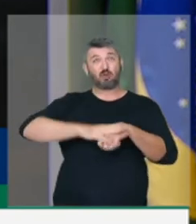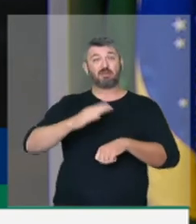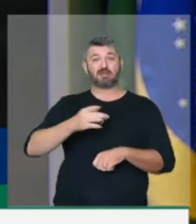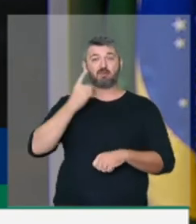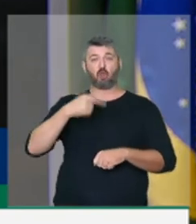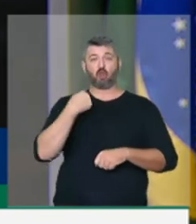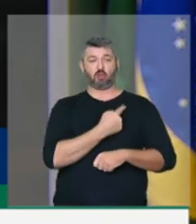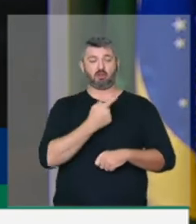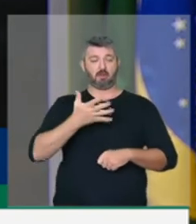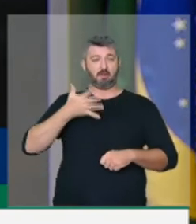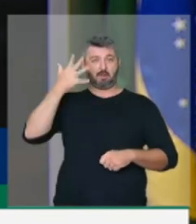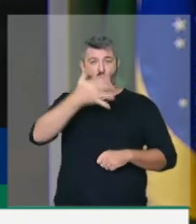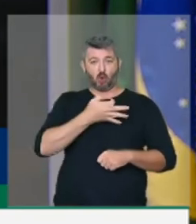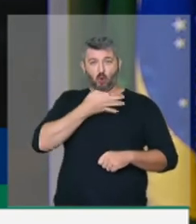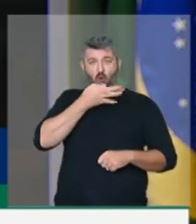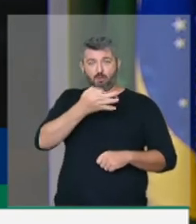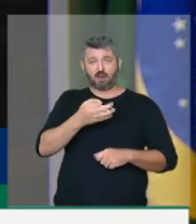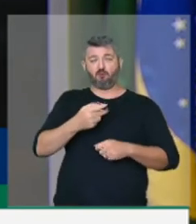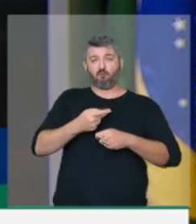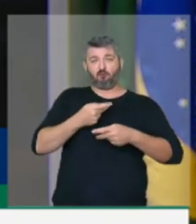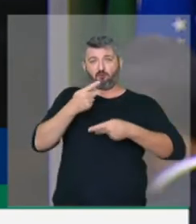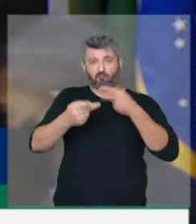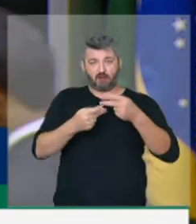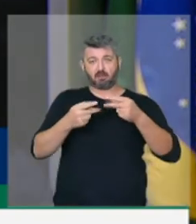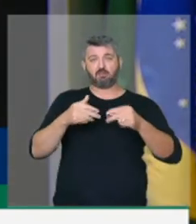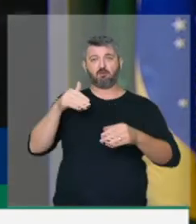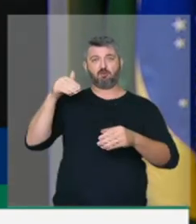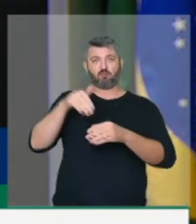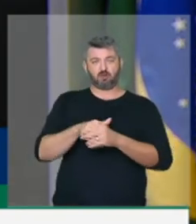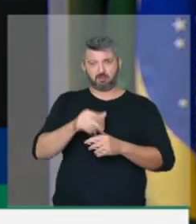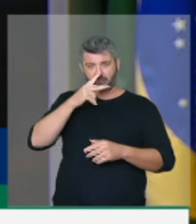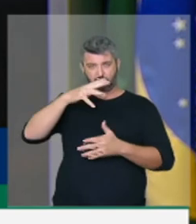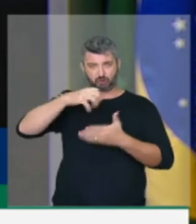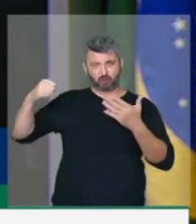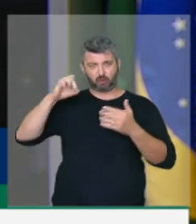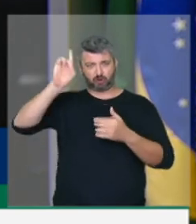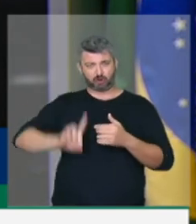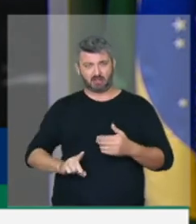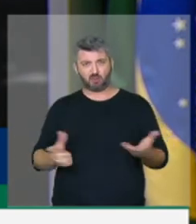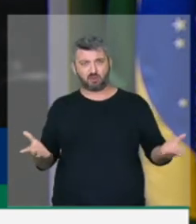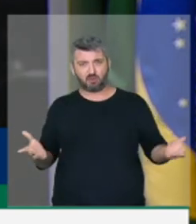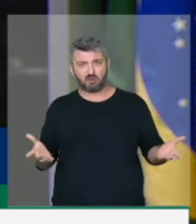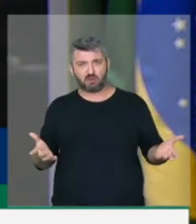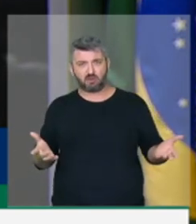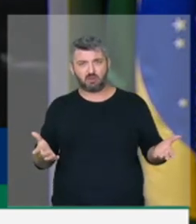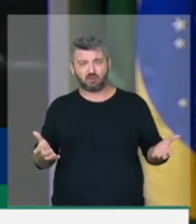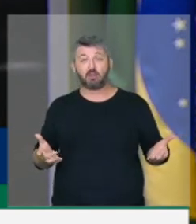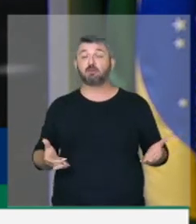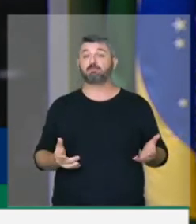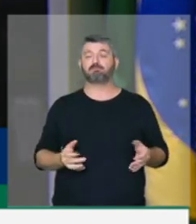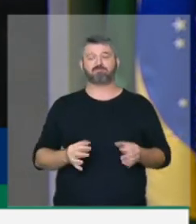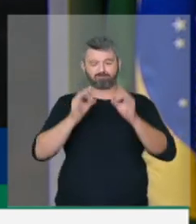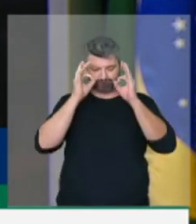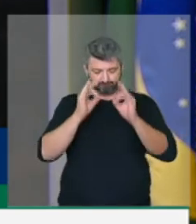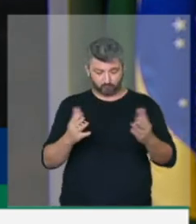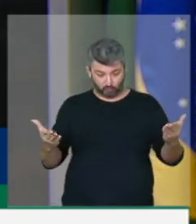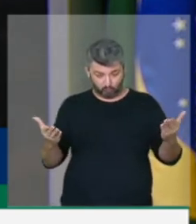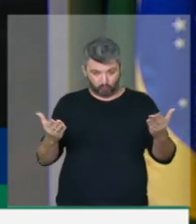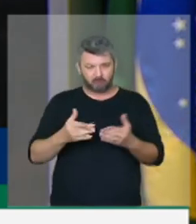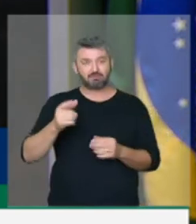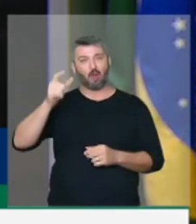palavras, opiniões e votos. Eu quero dizer, senhor presidente, que exatamente nesse dia, isso é